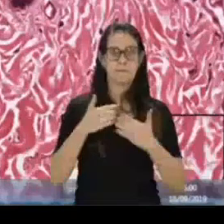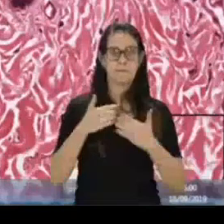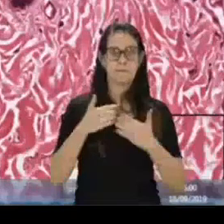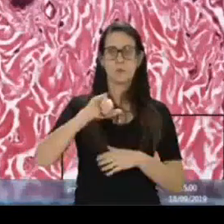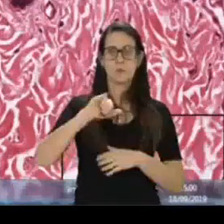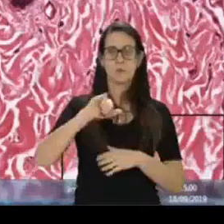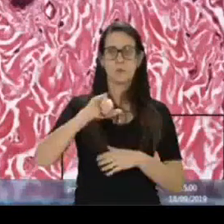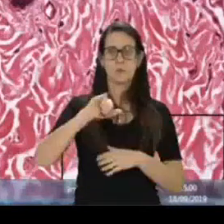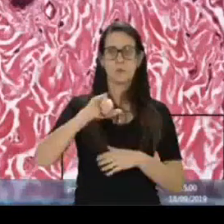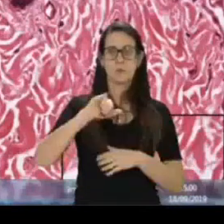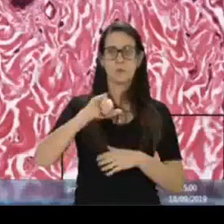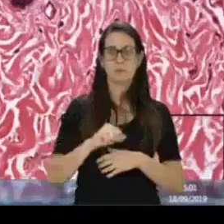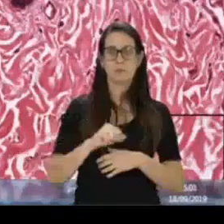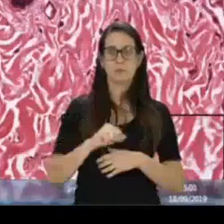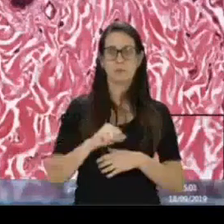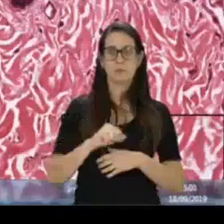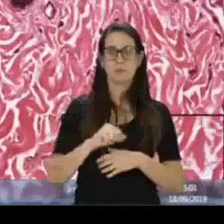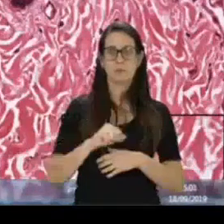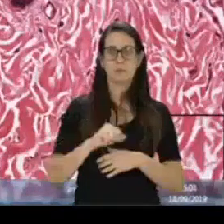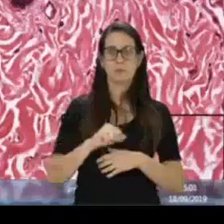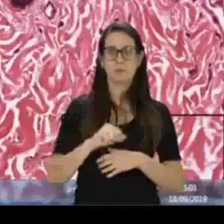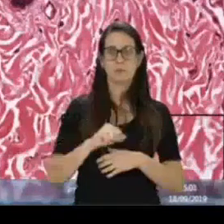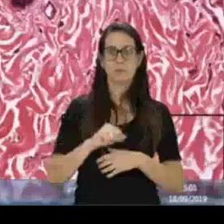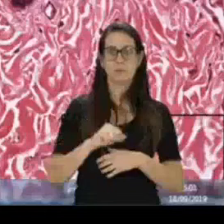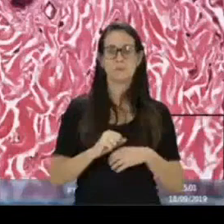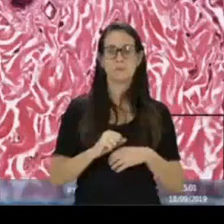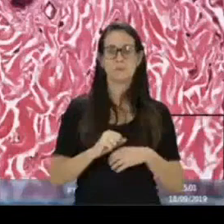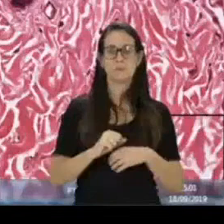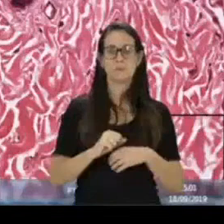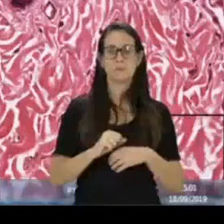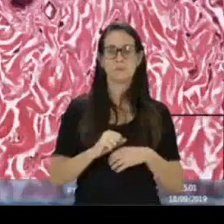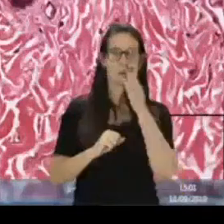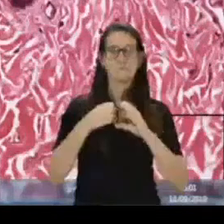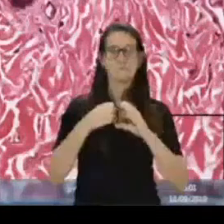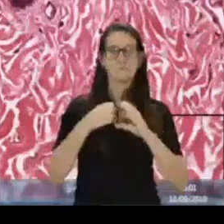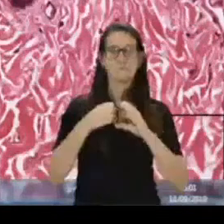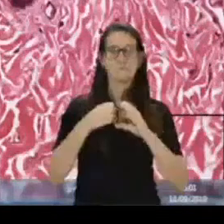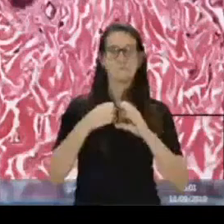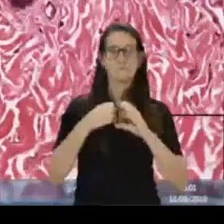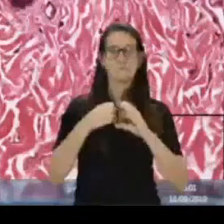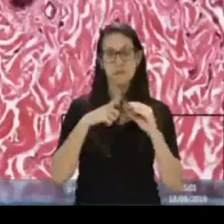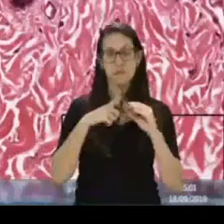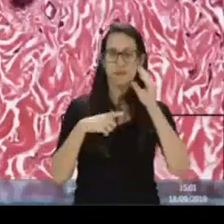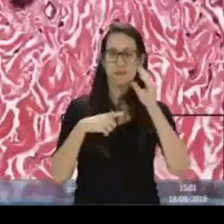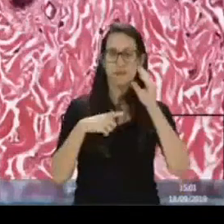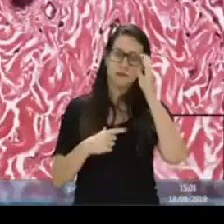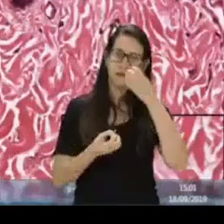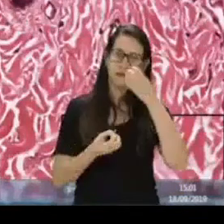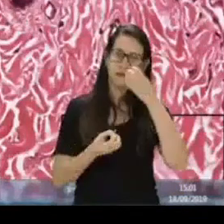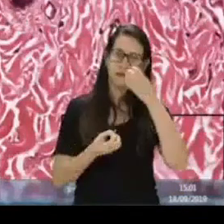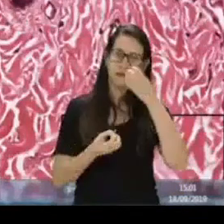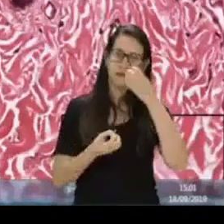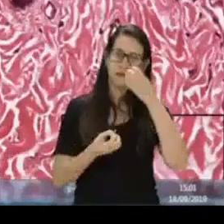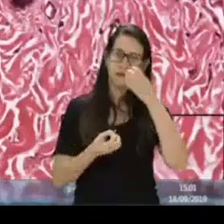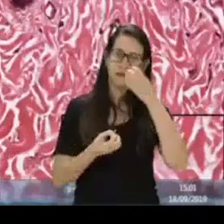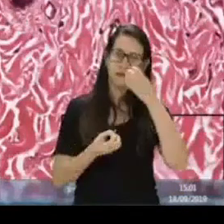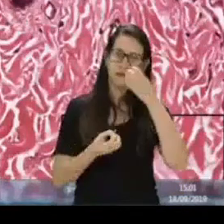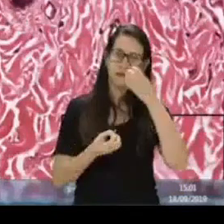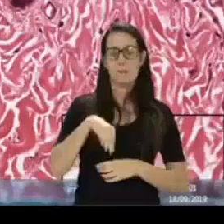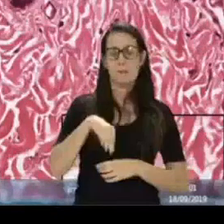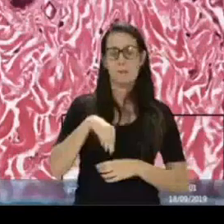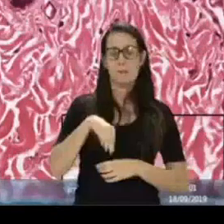a bochecha, ela é uma região que possui essa característica de ser formado por mucosa. Então, eu